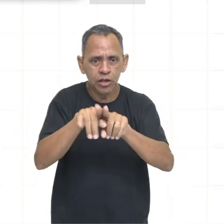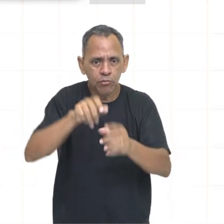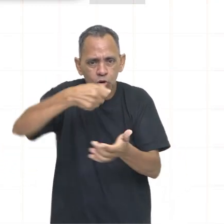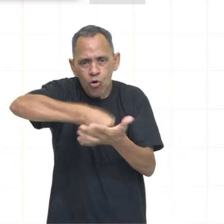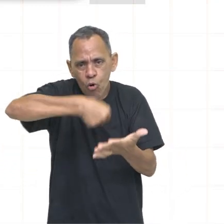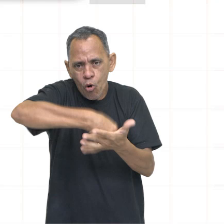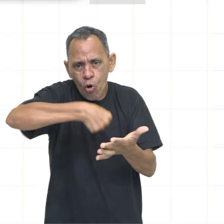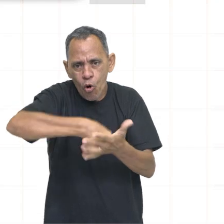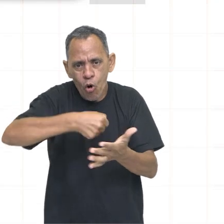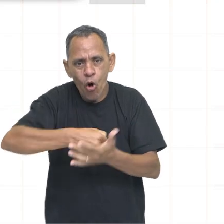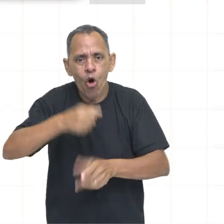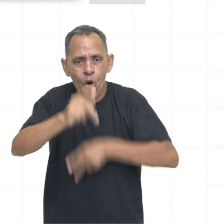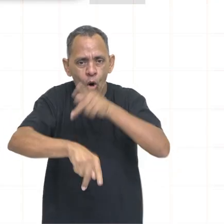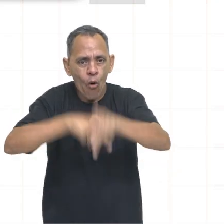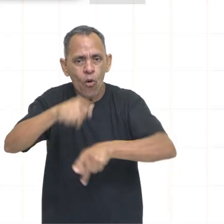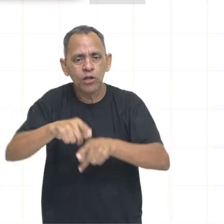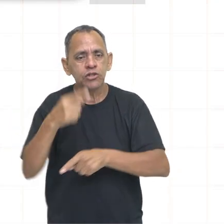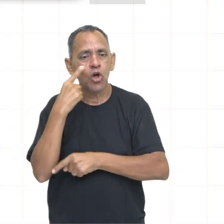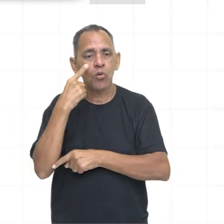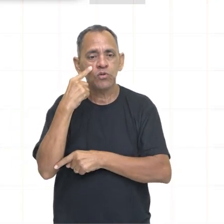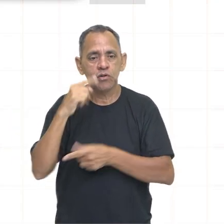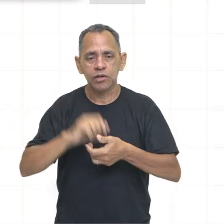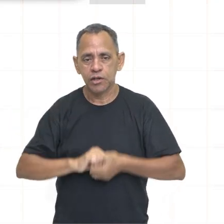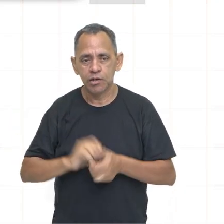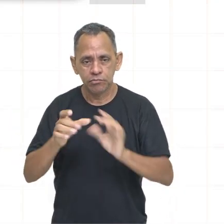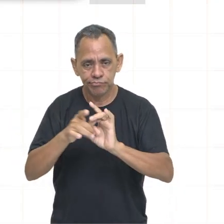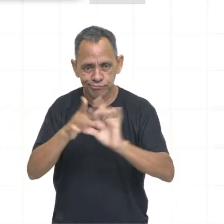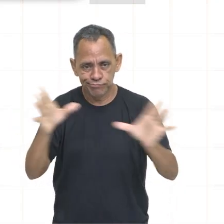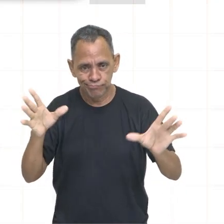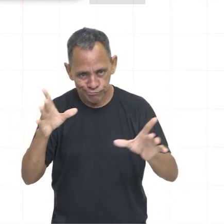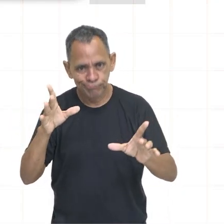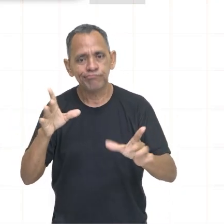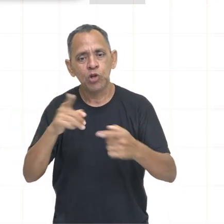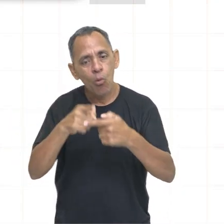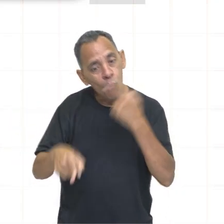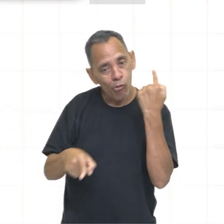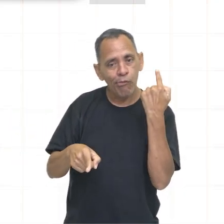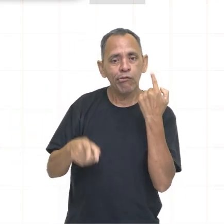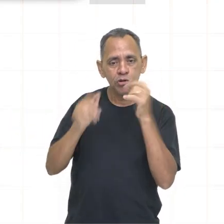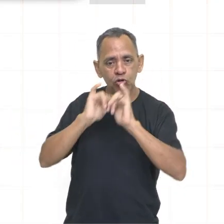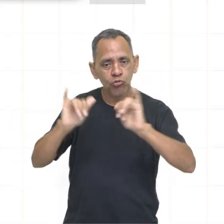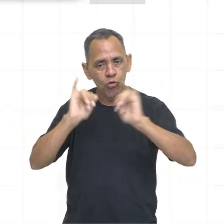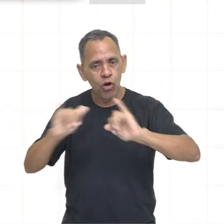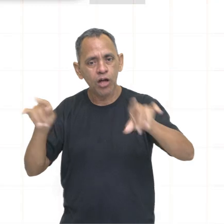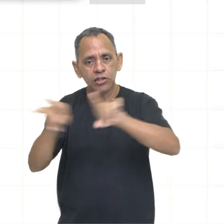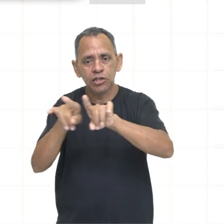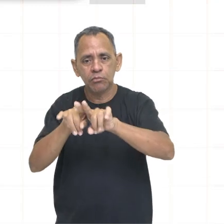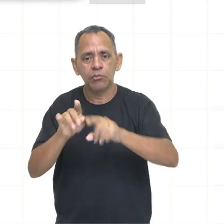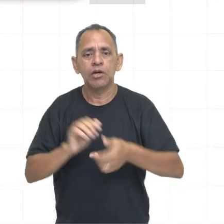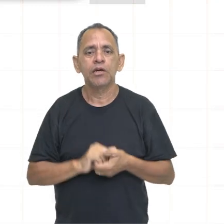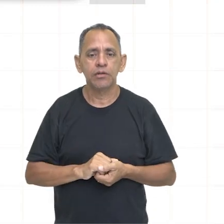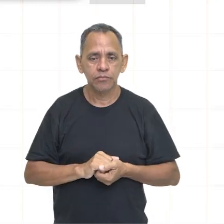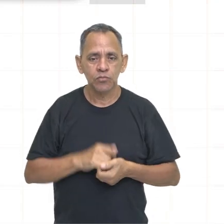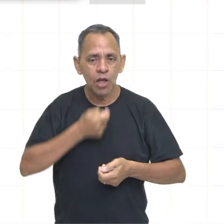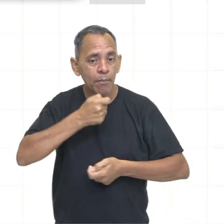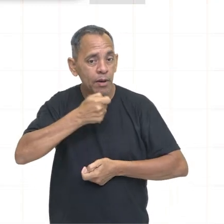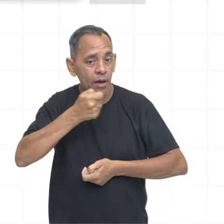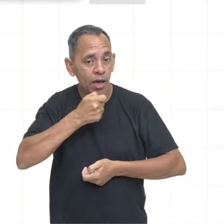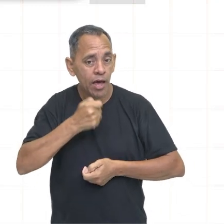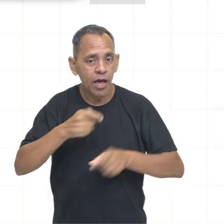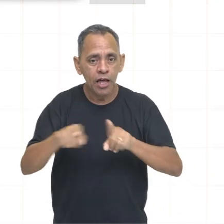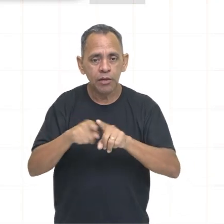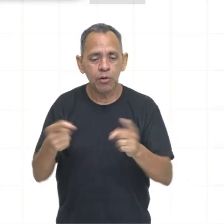nós observamos também o fim da liberdade de expressão, de imprensa e de associação. Ou seja, todas